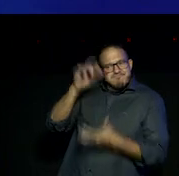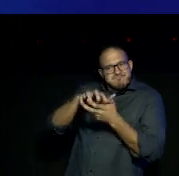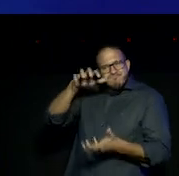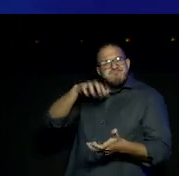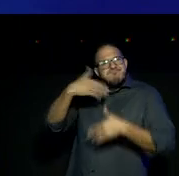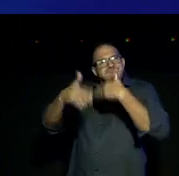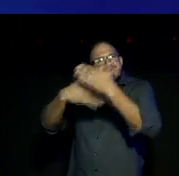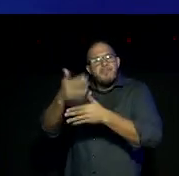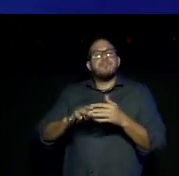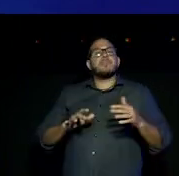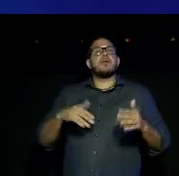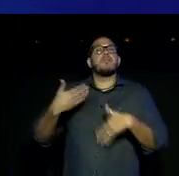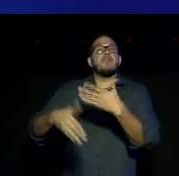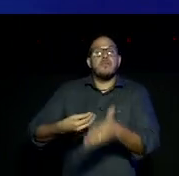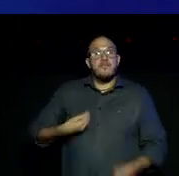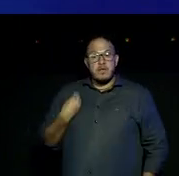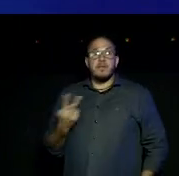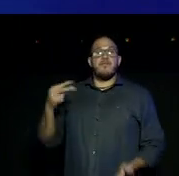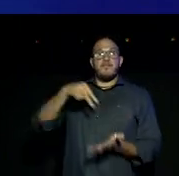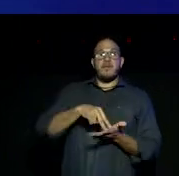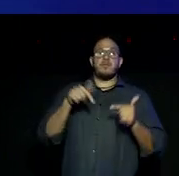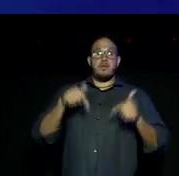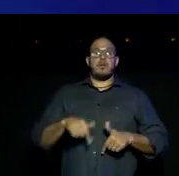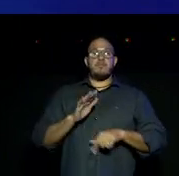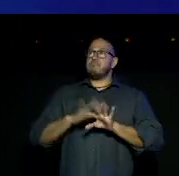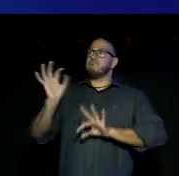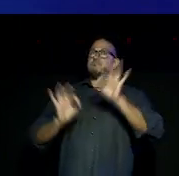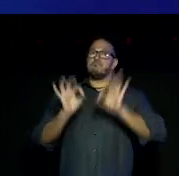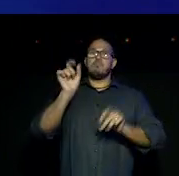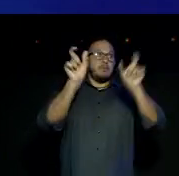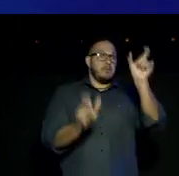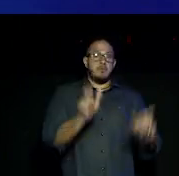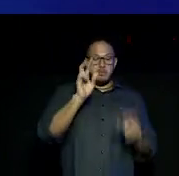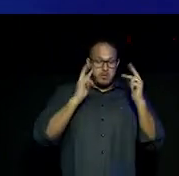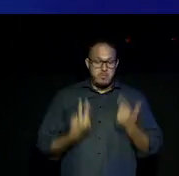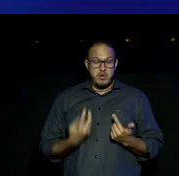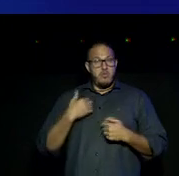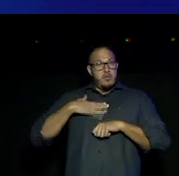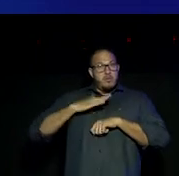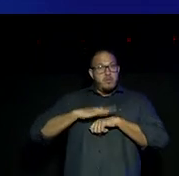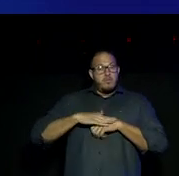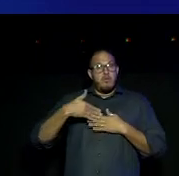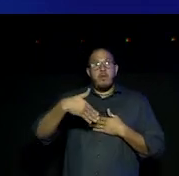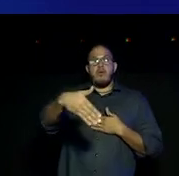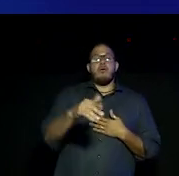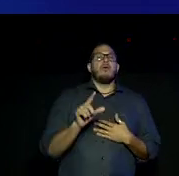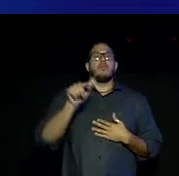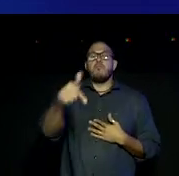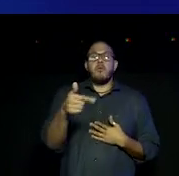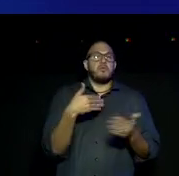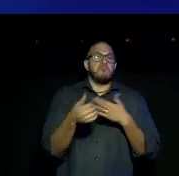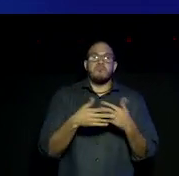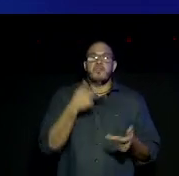no processo. No final das contas, viemos aqui para construir seres humanos, começando por nós mesmos. O resto tudo é